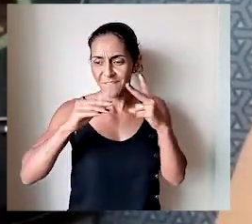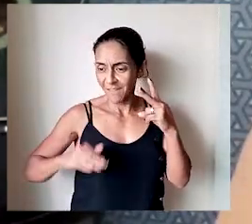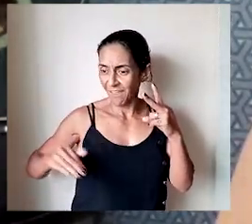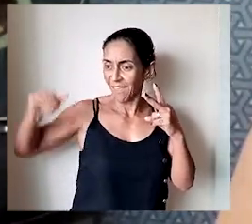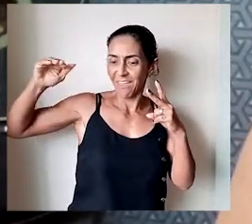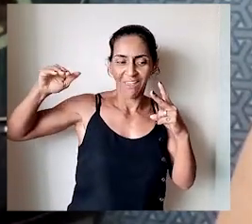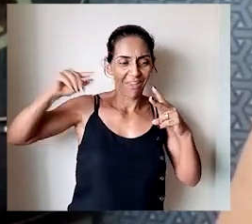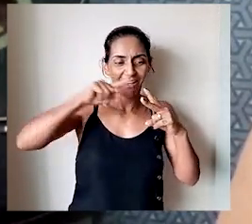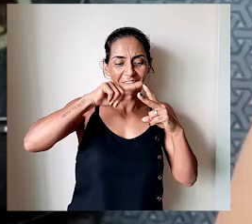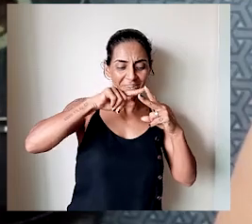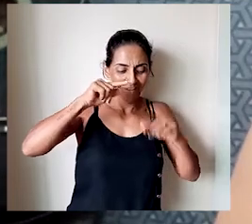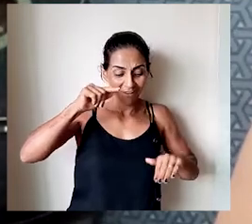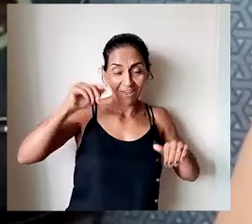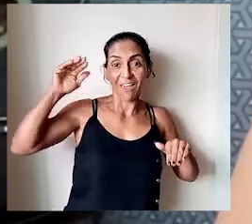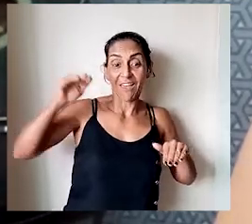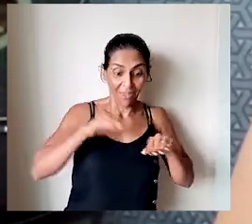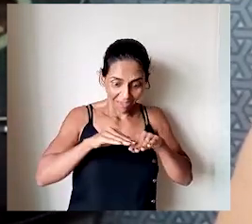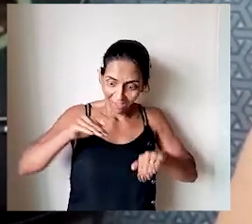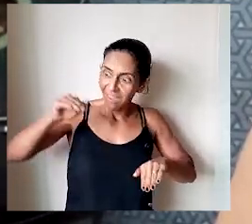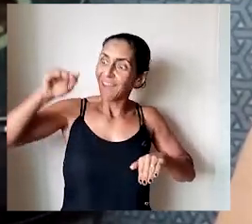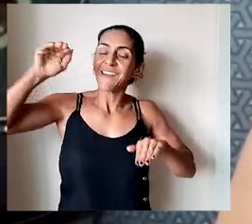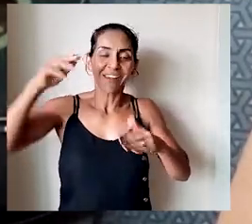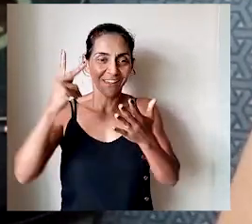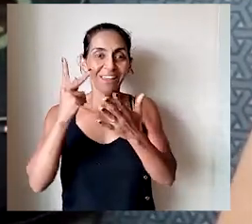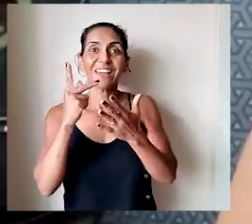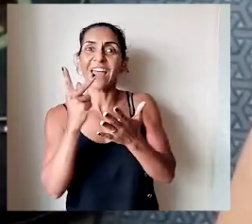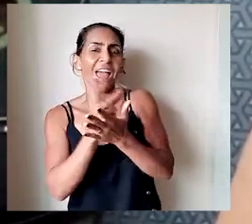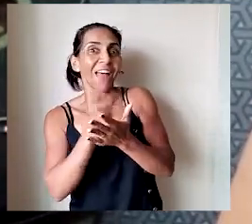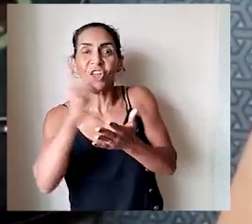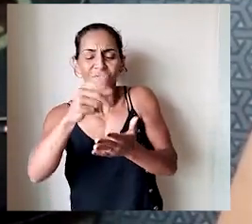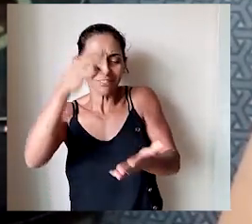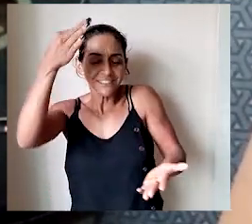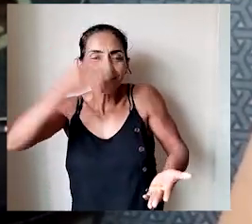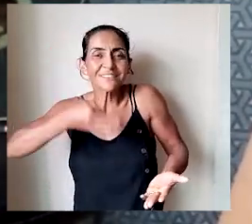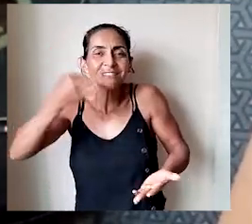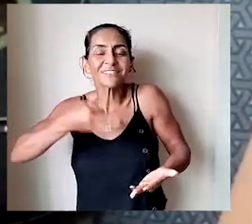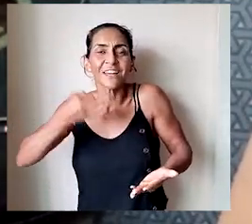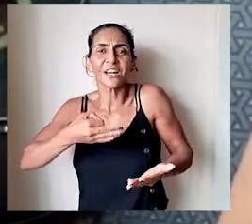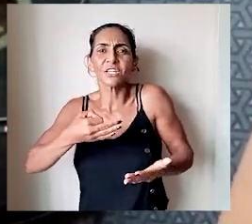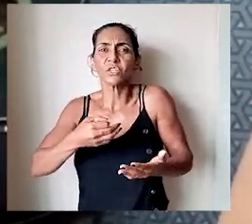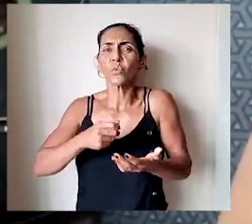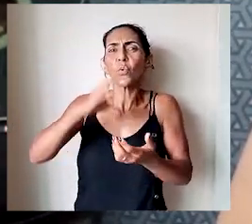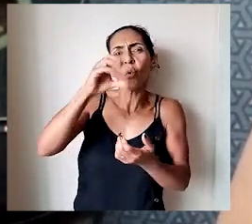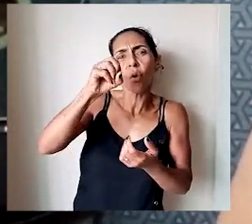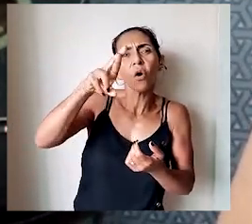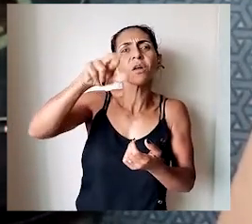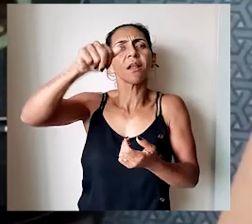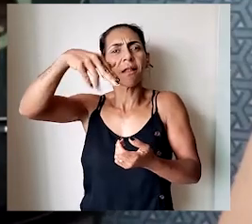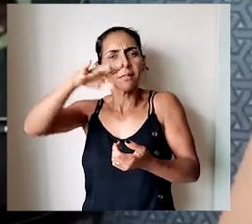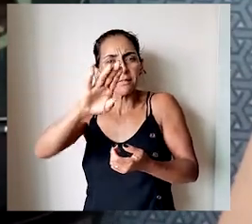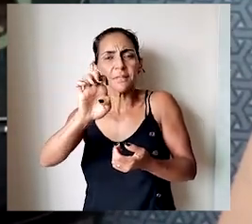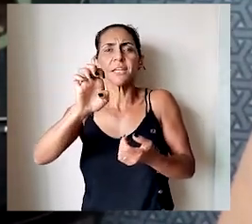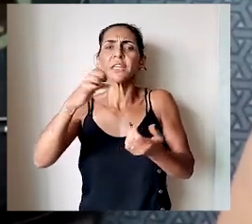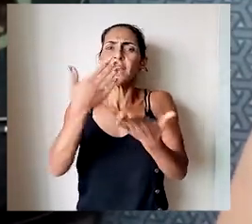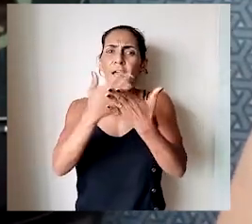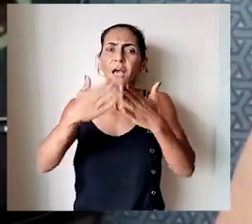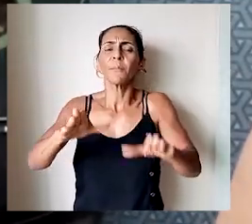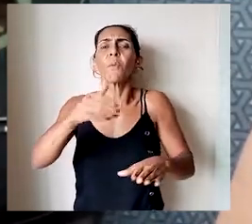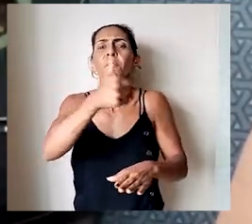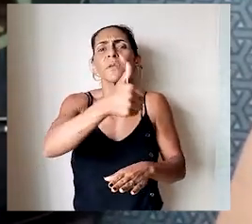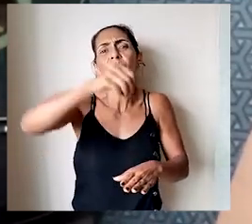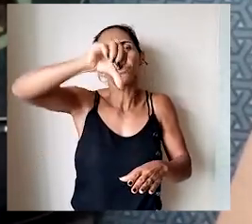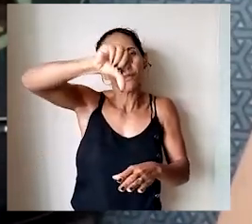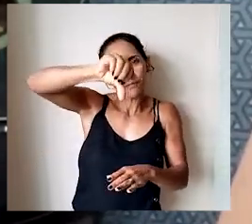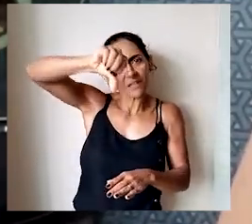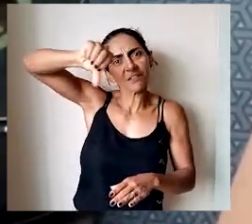e a primeira publicação de Coraline só aconteceu em 2002, então foi uma longa jornada